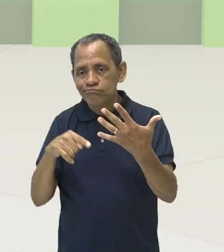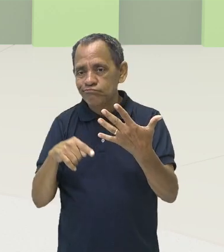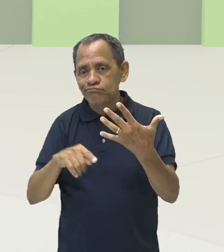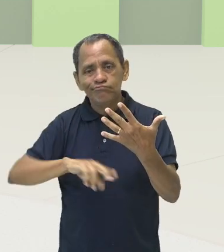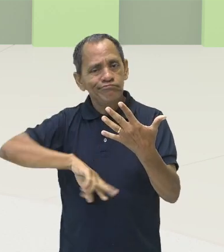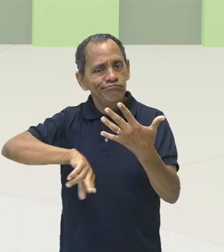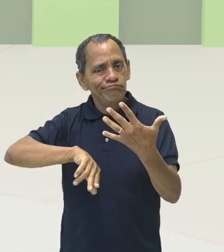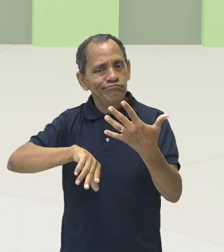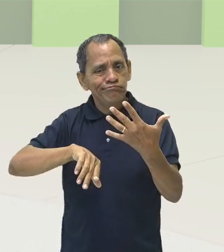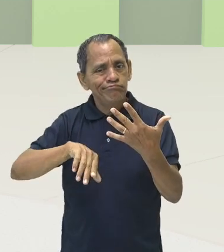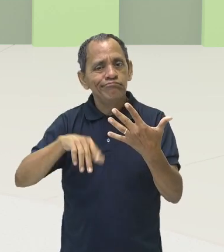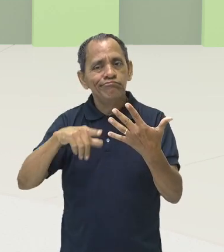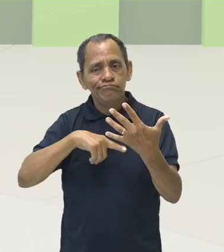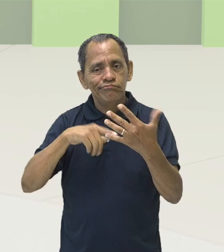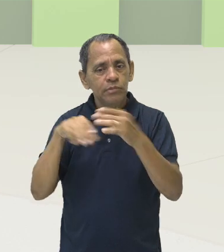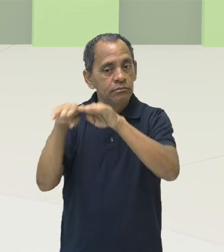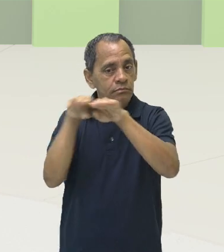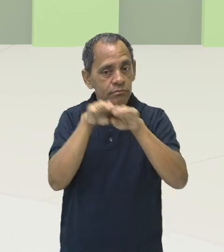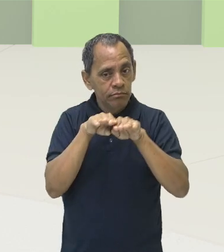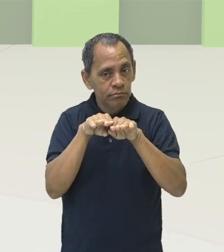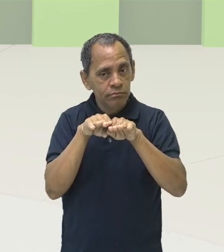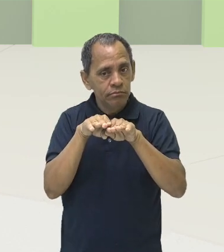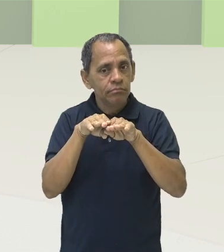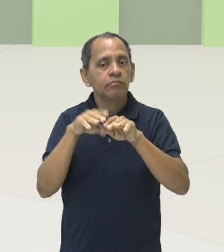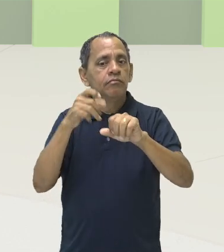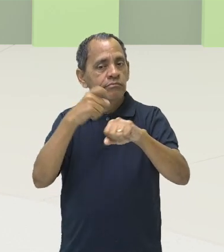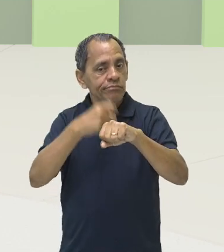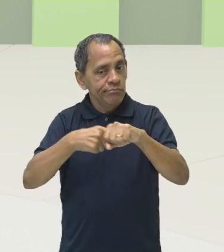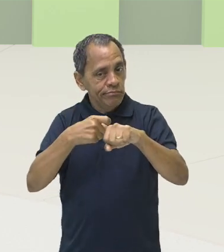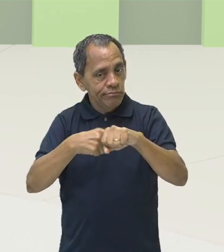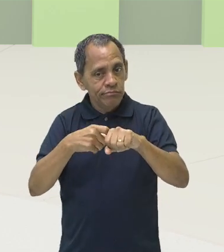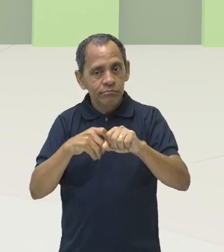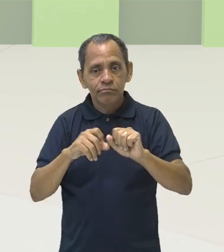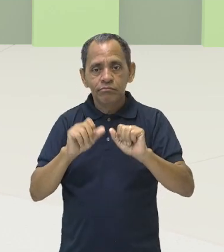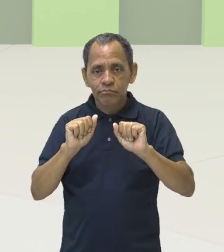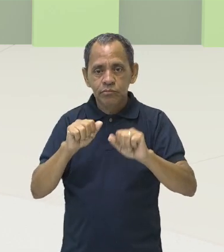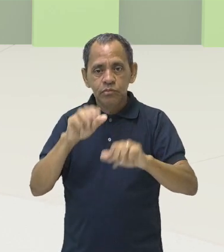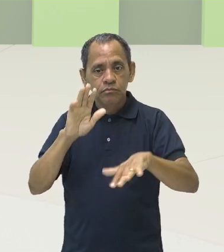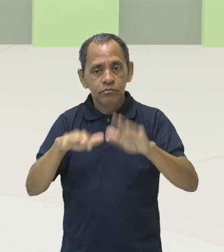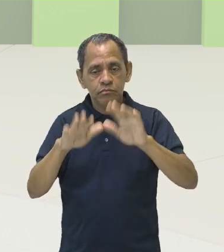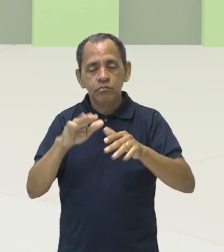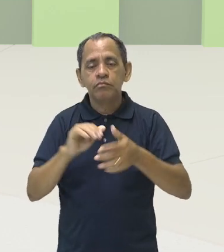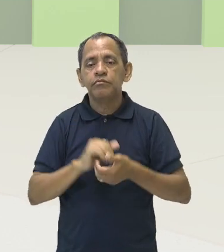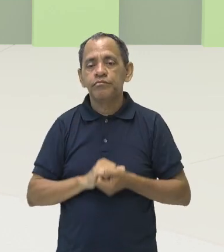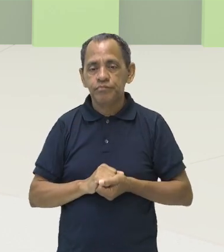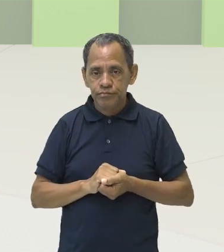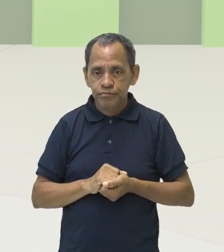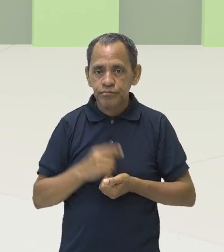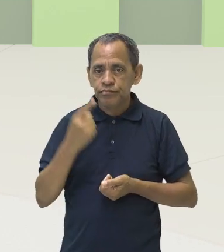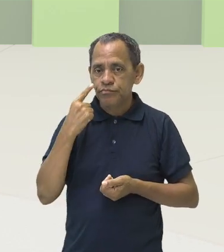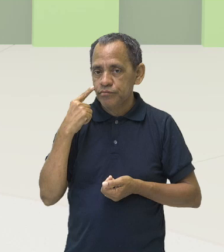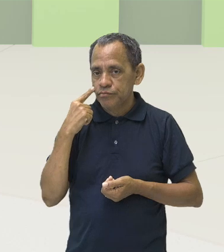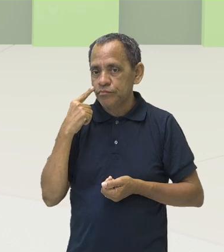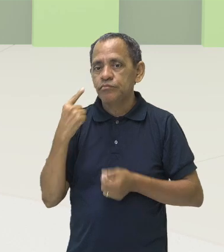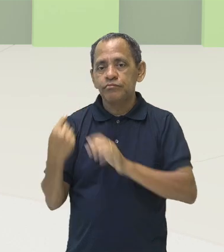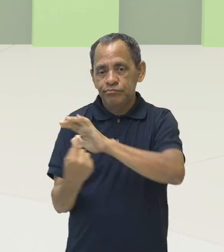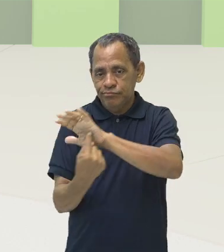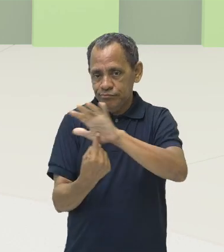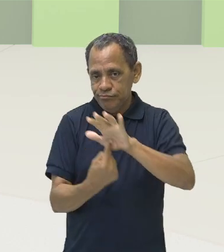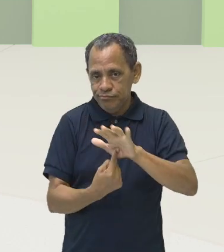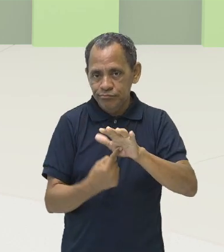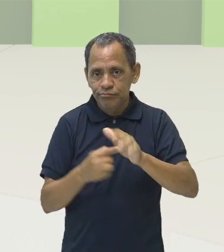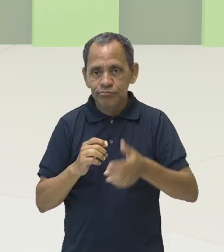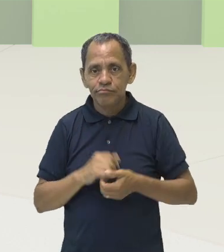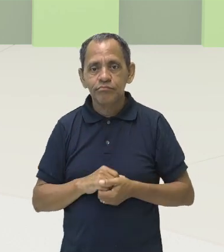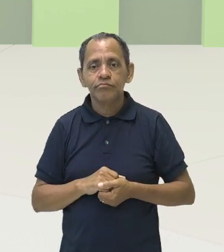são os parâmetros físicos. Nenhum deles aqui está assim necessariamente dependendo um do outro. Estou mostrando para vocês quais são. Por